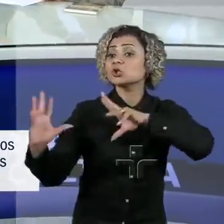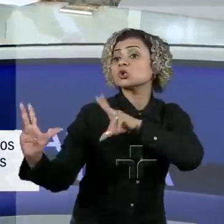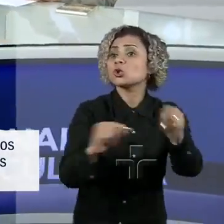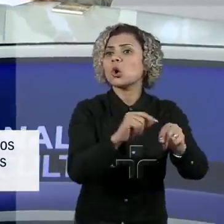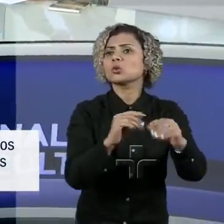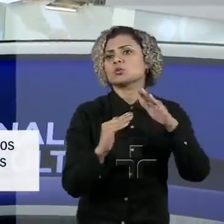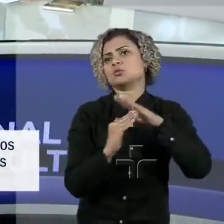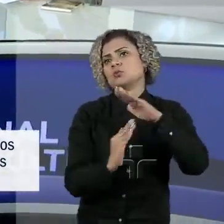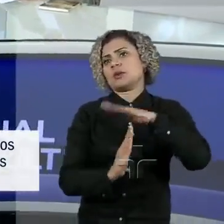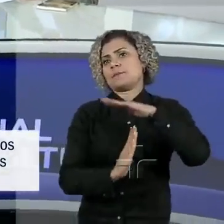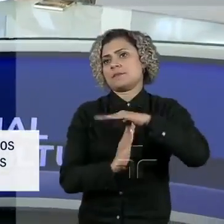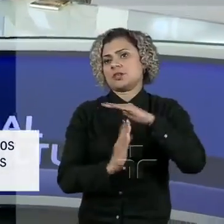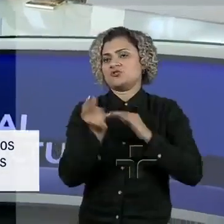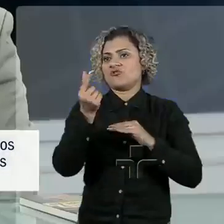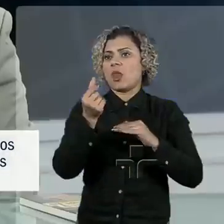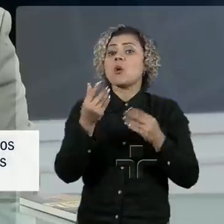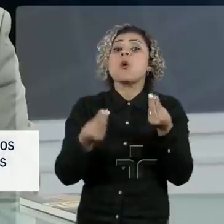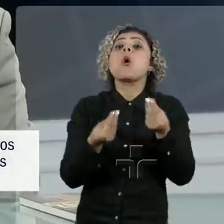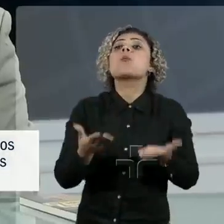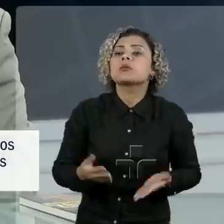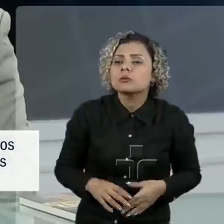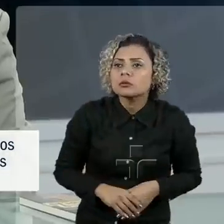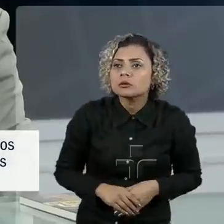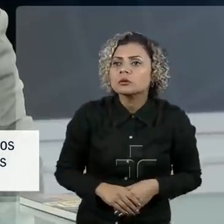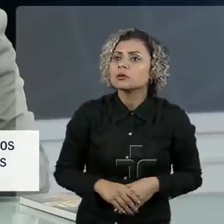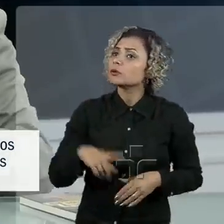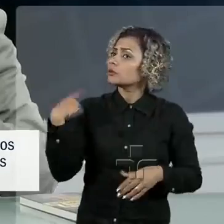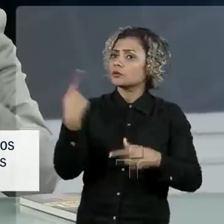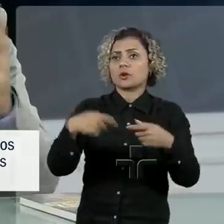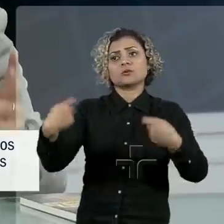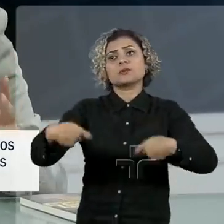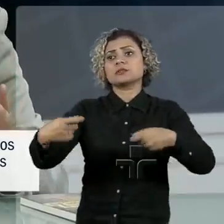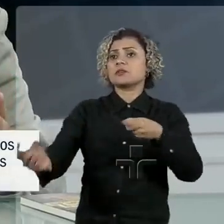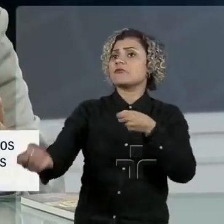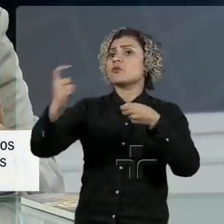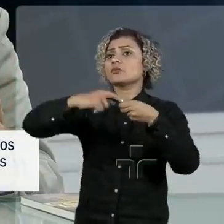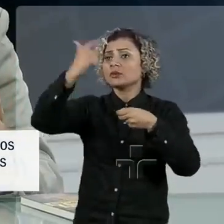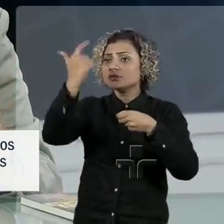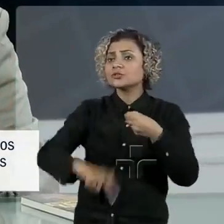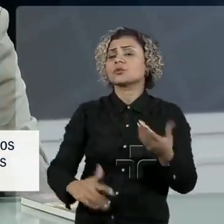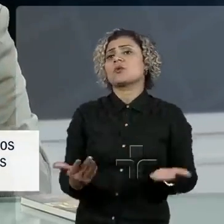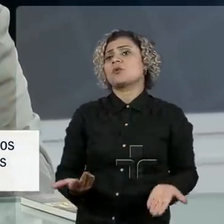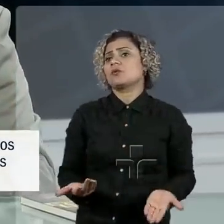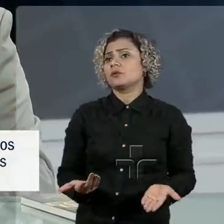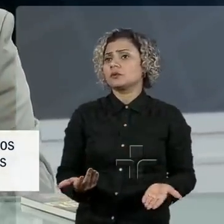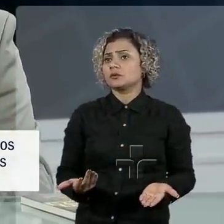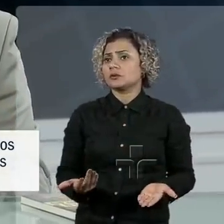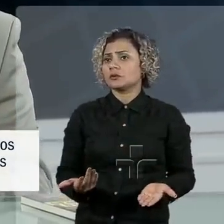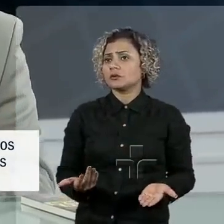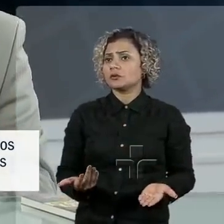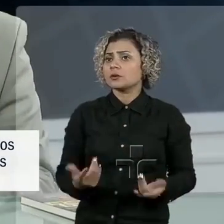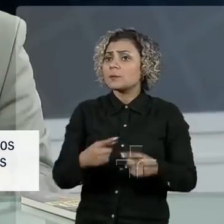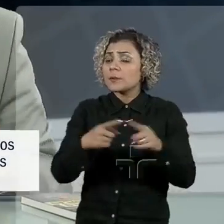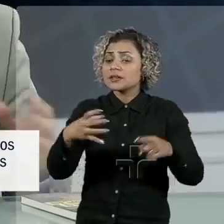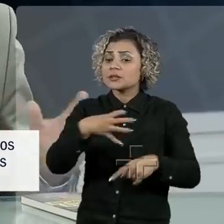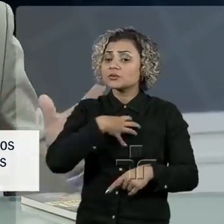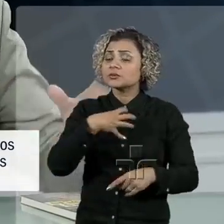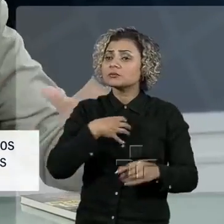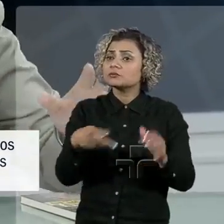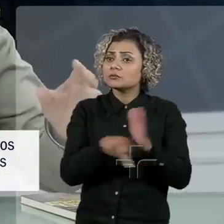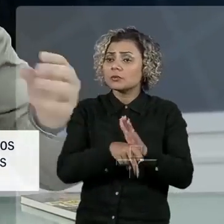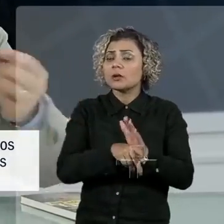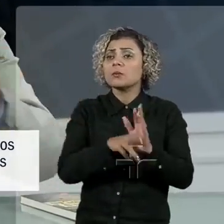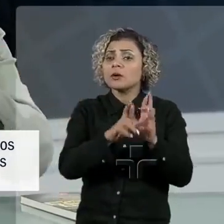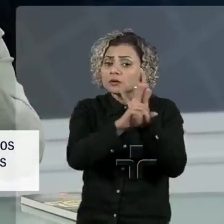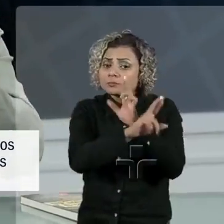teto constitucional. Nós temos que rever essa excessiva pejotização, mas é pelo lado da receita e não